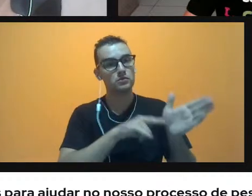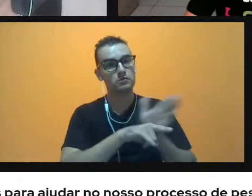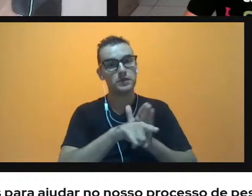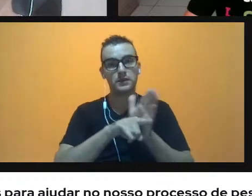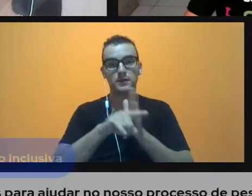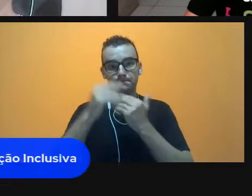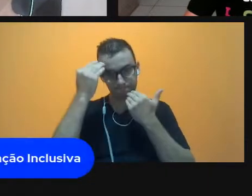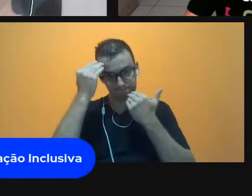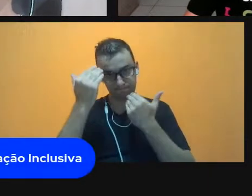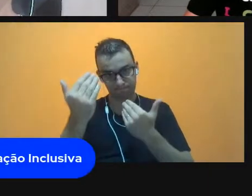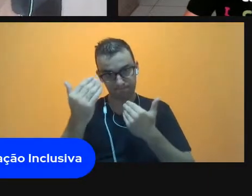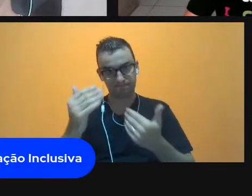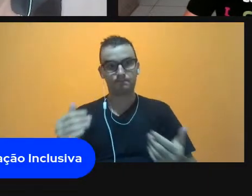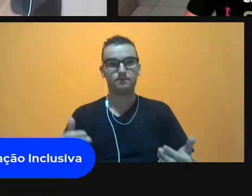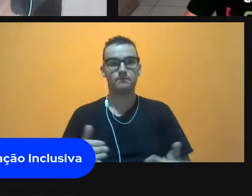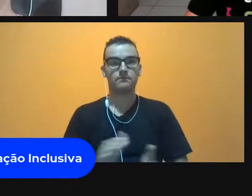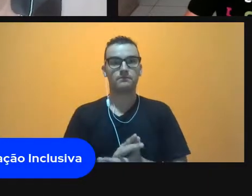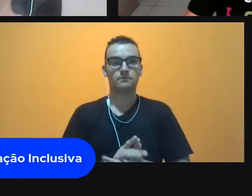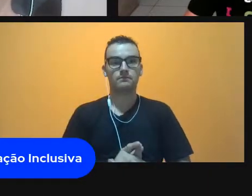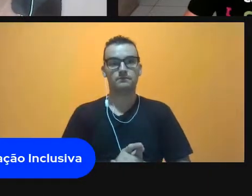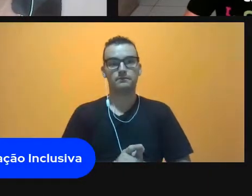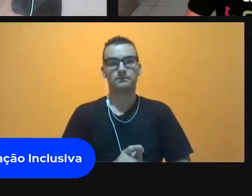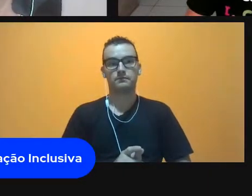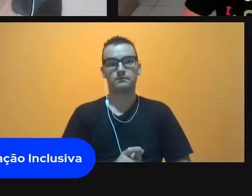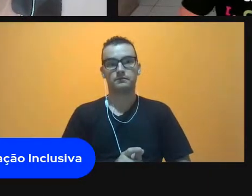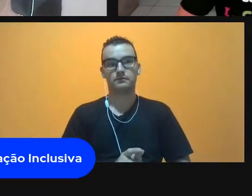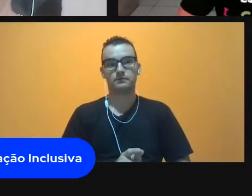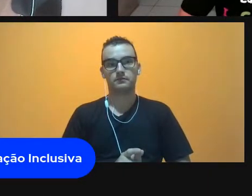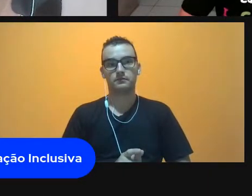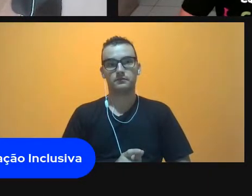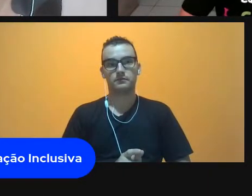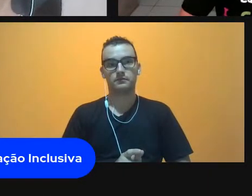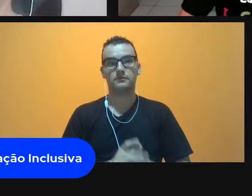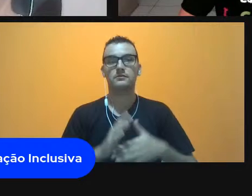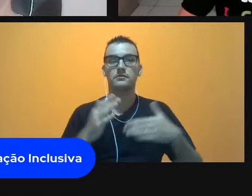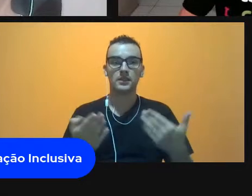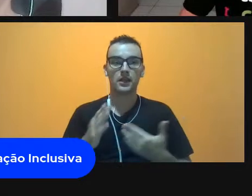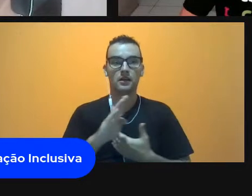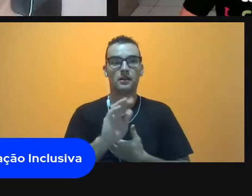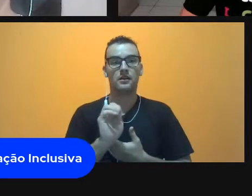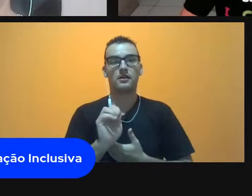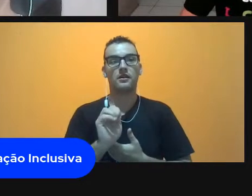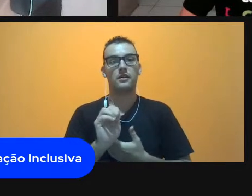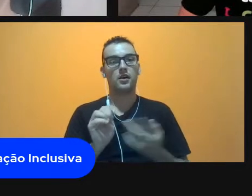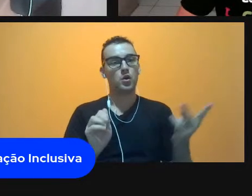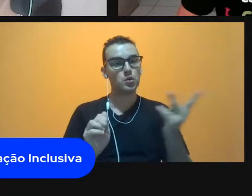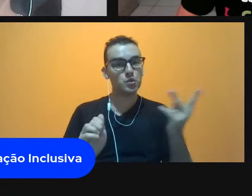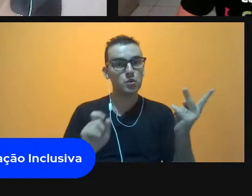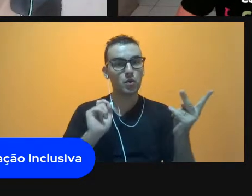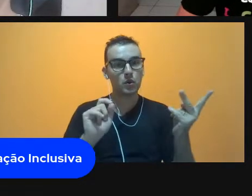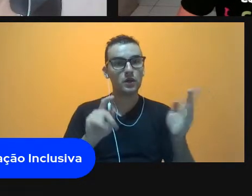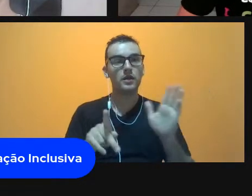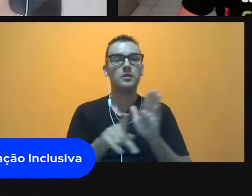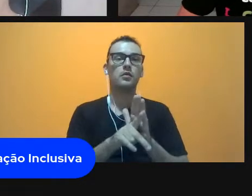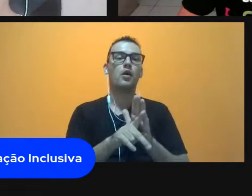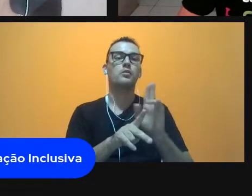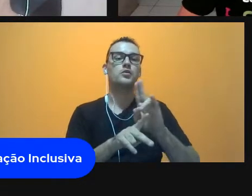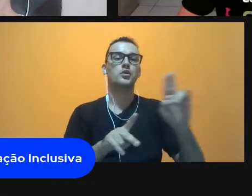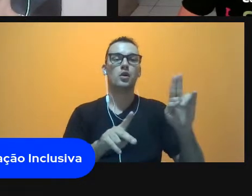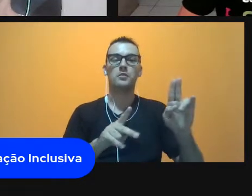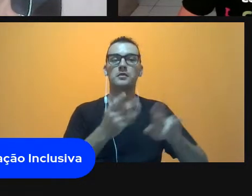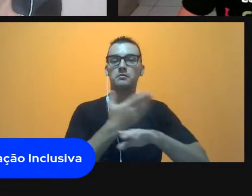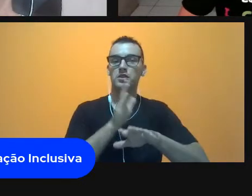Obrigada. Então, os agradecimentos, parabéns a ambas, praticando mediação e educação